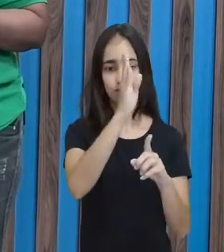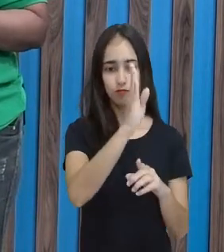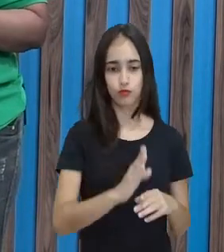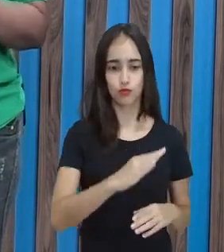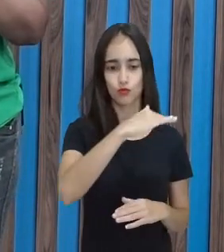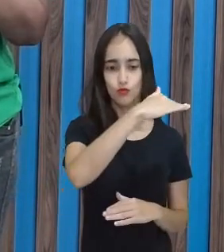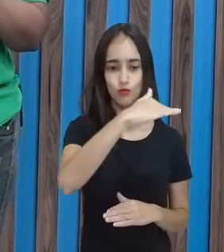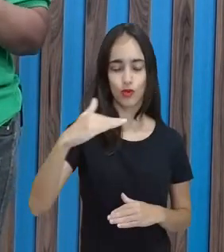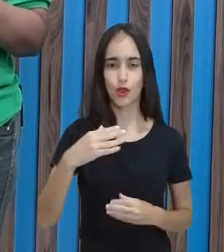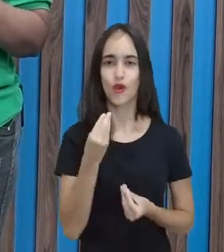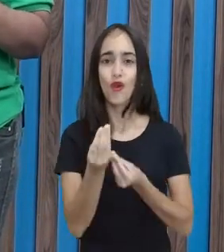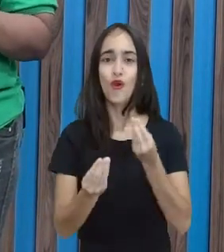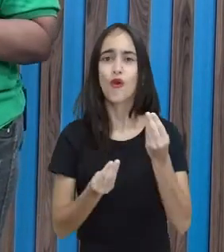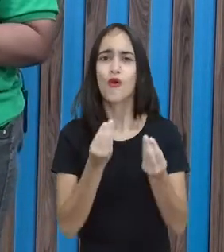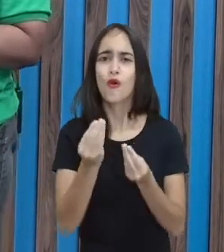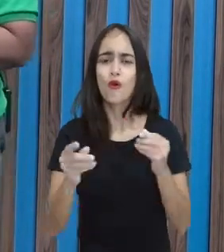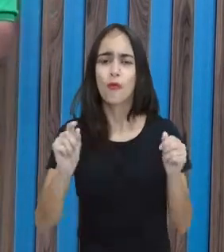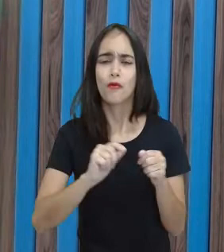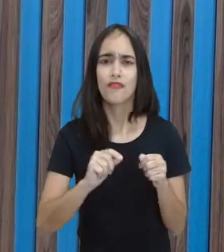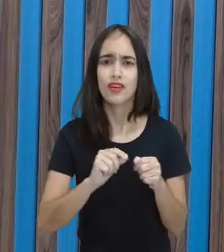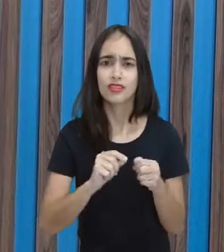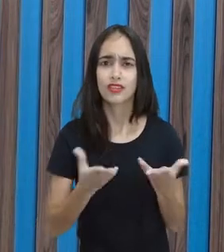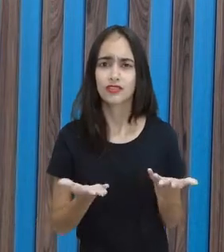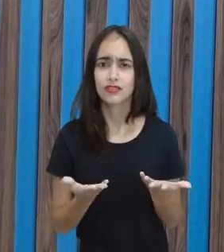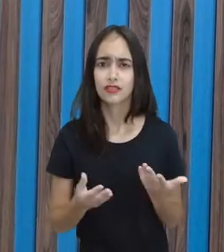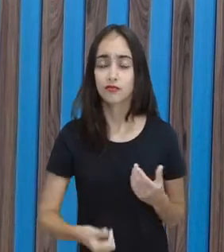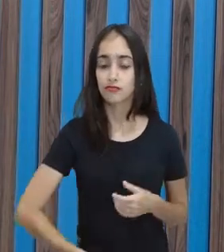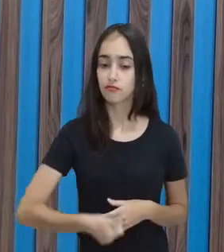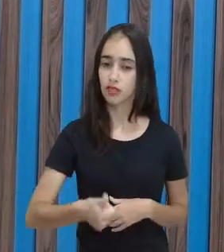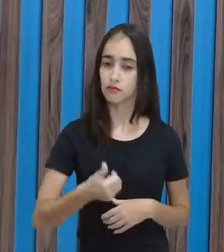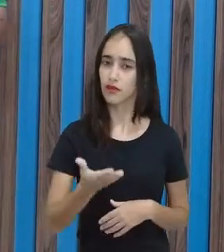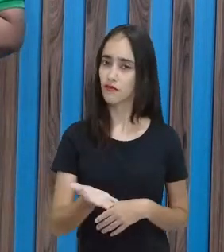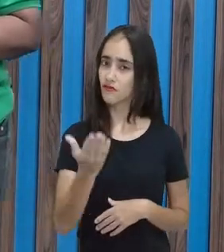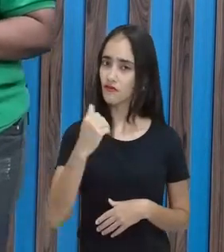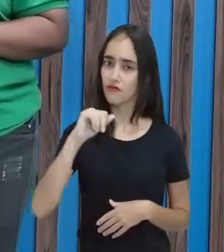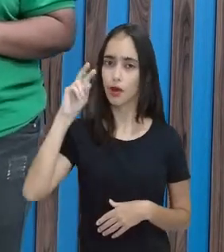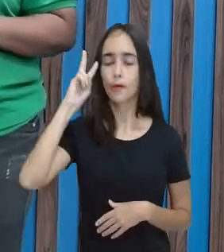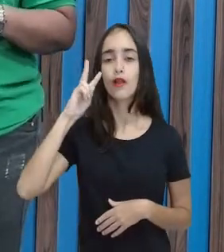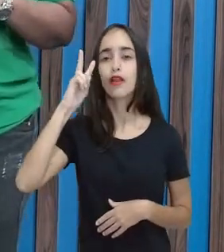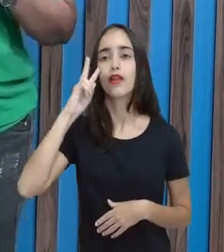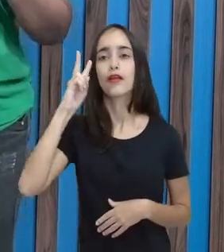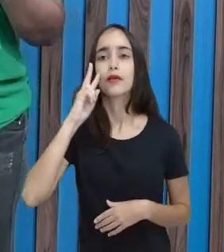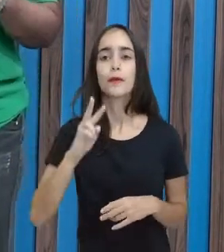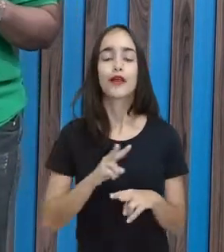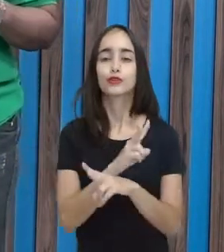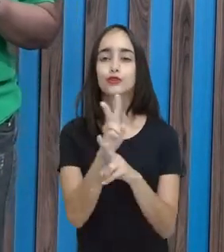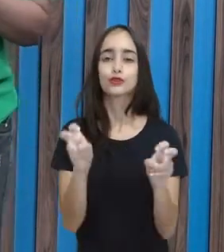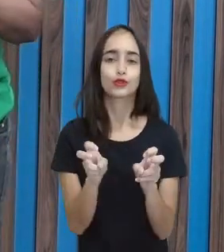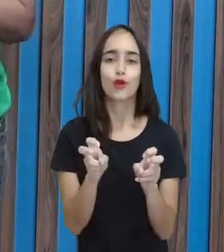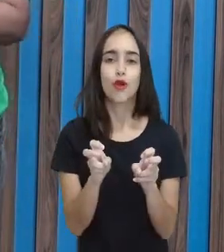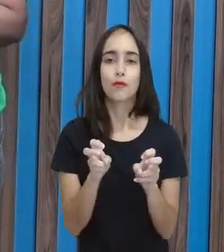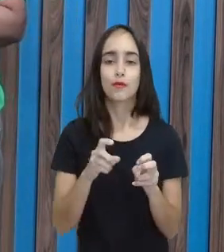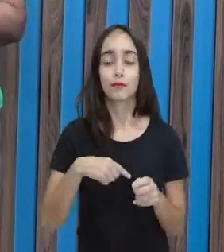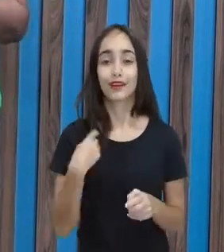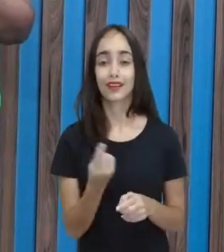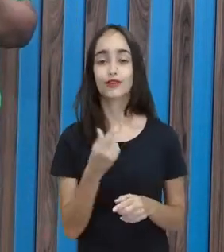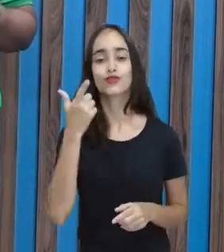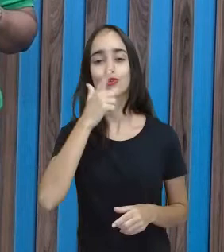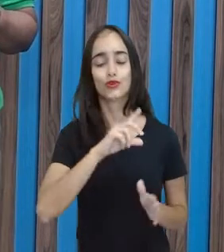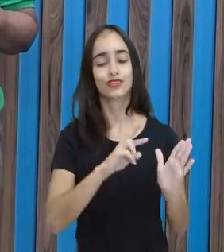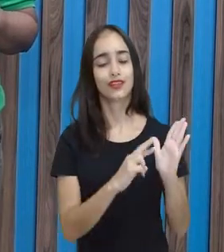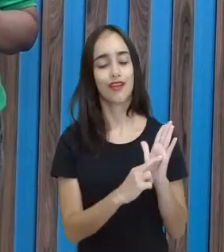cartesiano. Mas para isso, vamos relembrar um pouco o plano cartesiano para poder fazer a representação